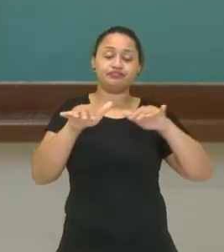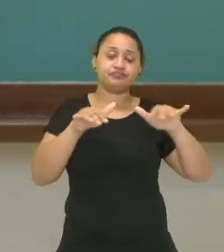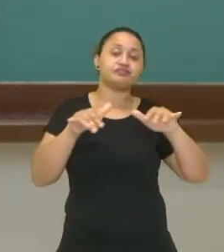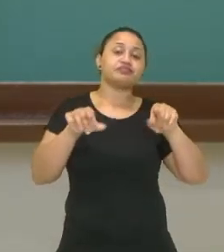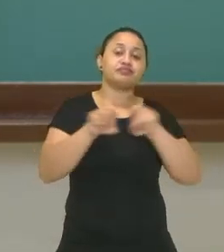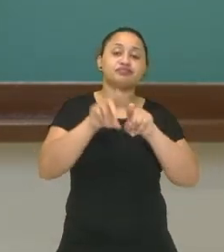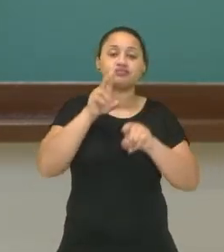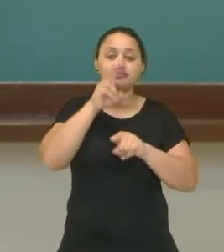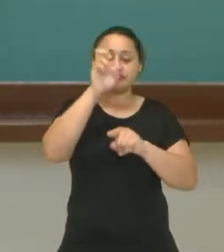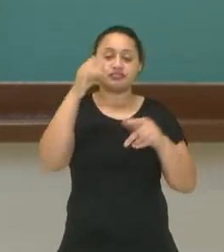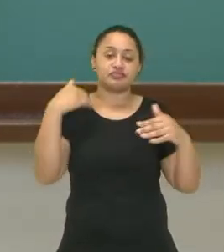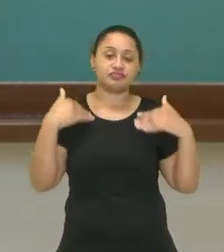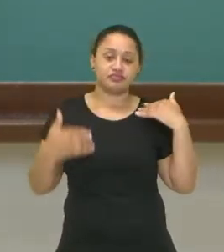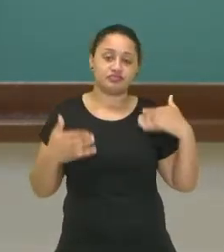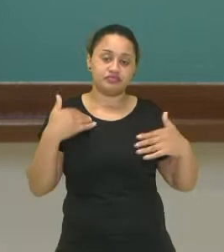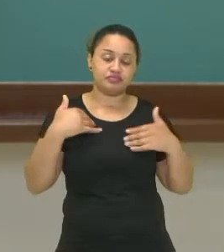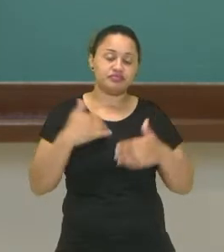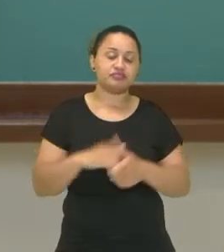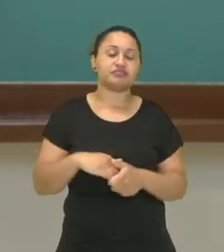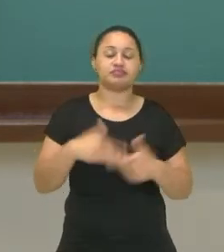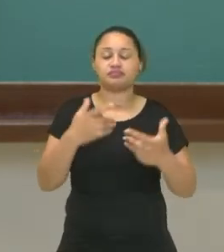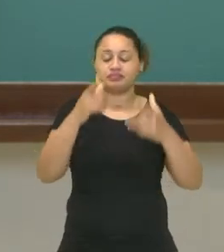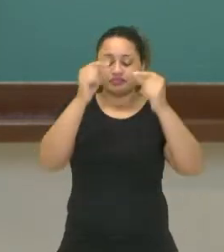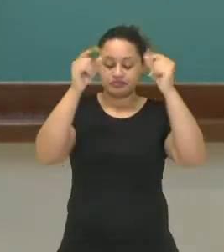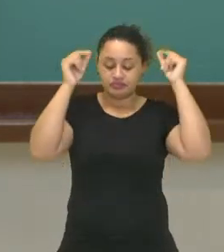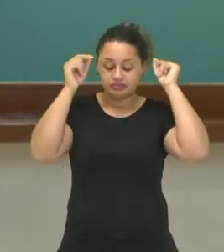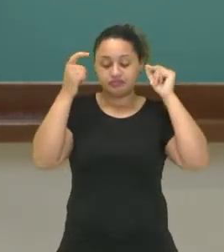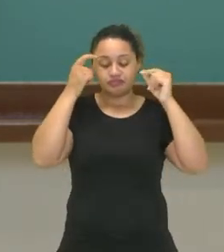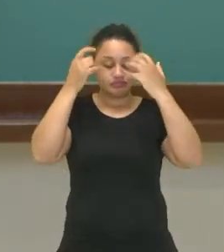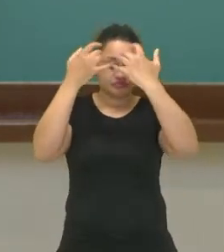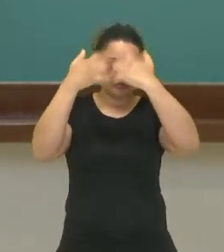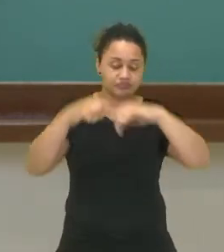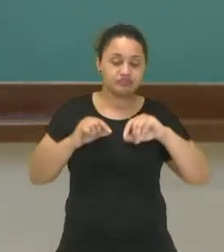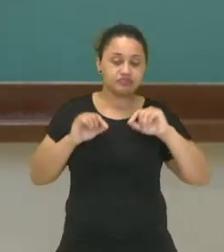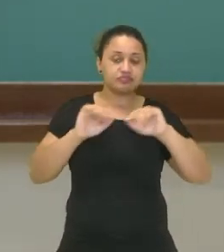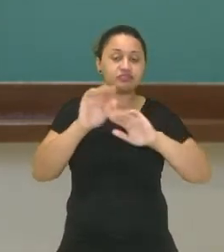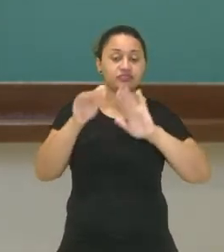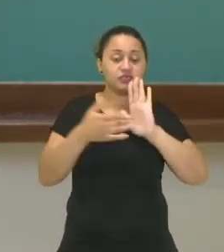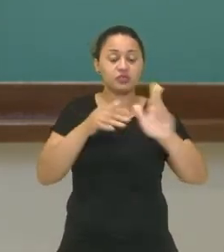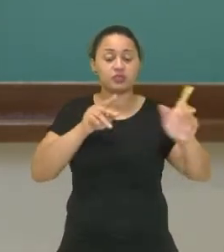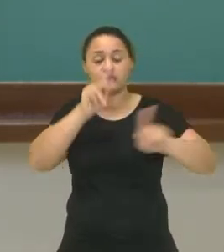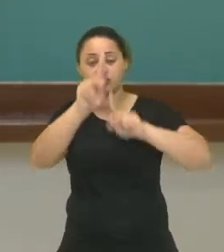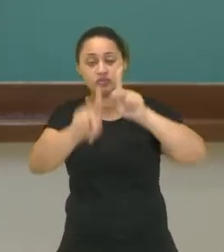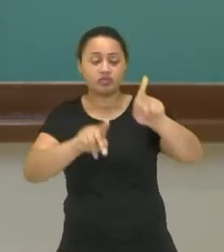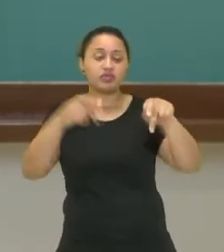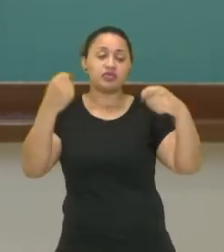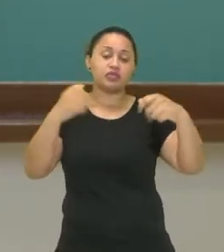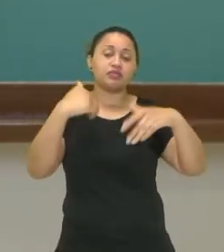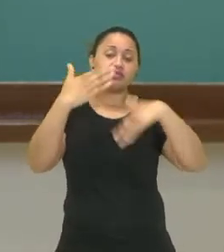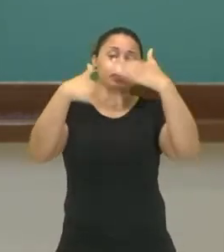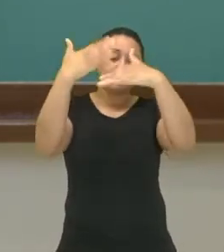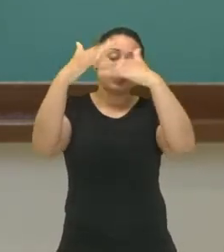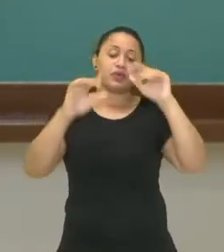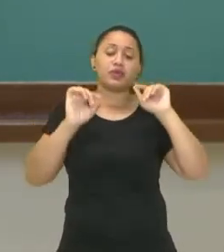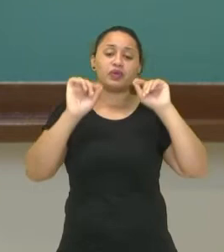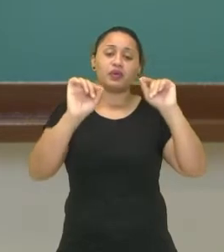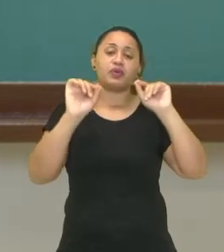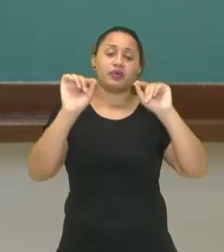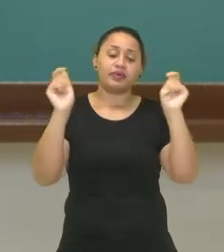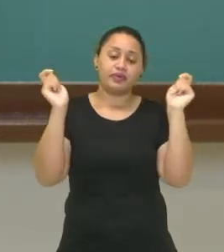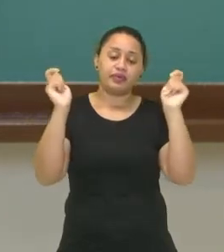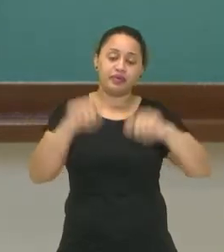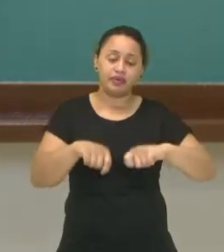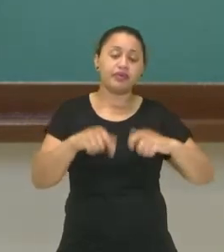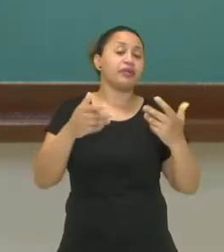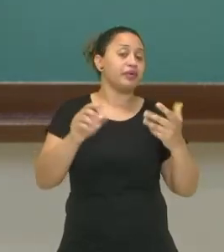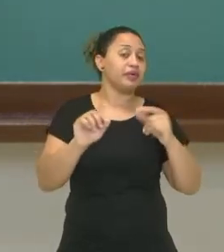corpo. Os gregos, então, eles pensavam que toda a sua população ela deveria desenvolver as